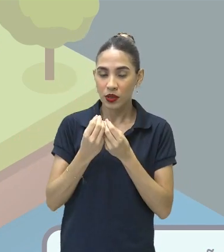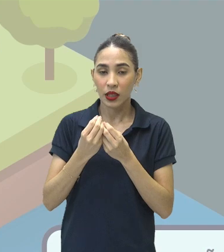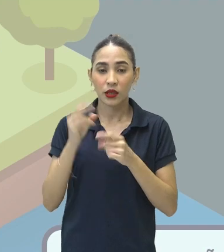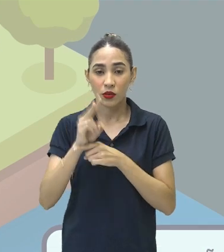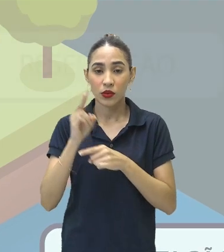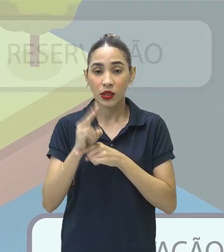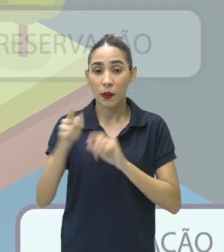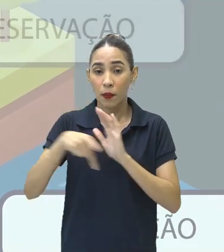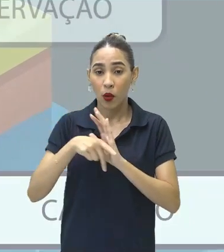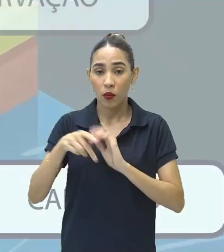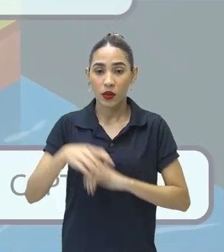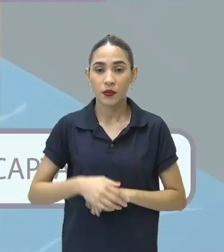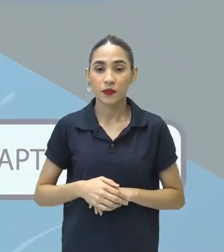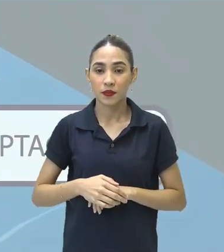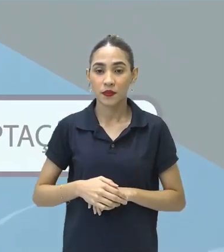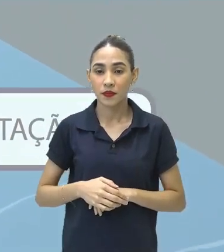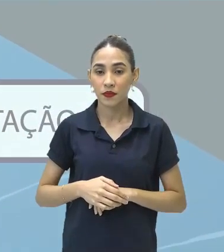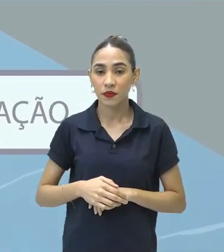na população.